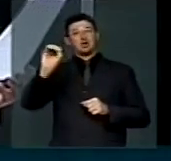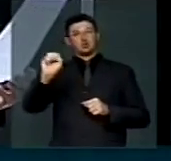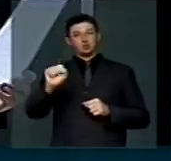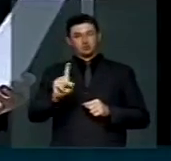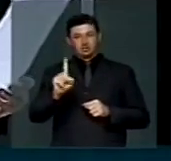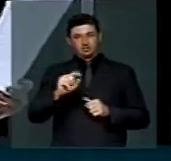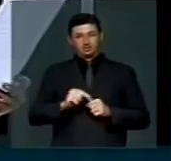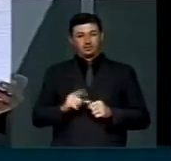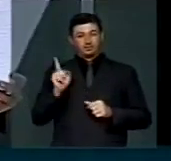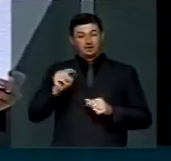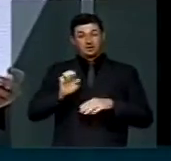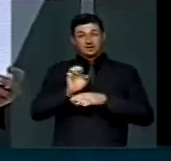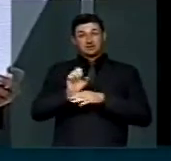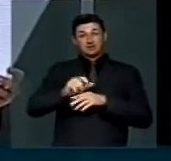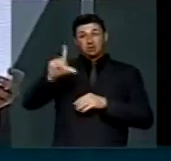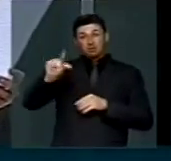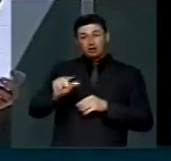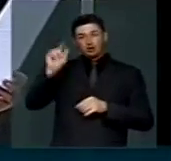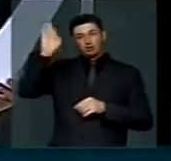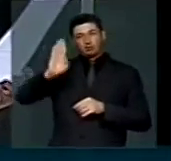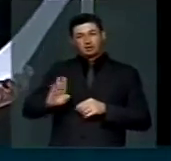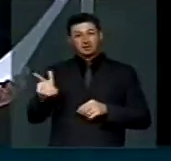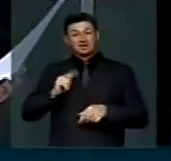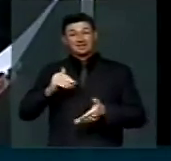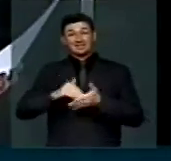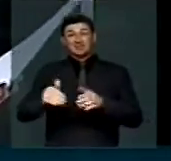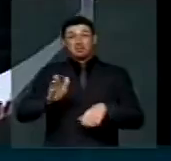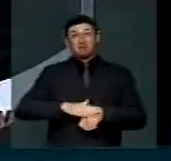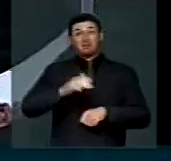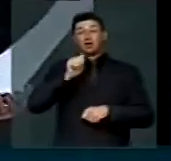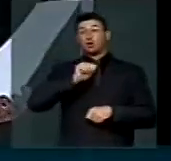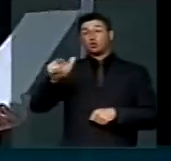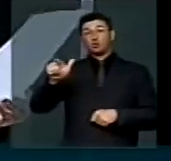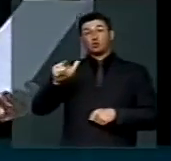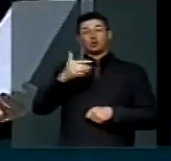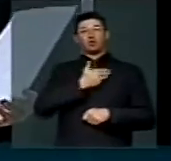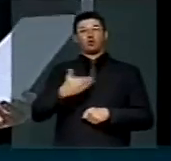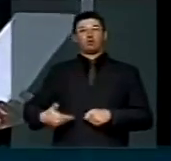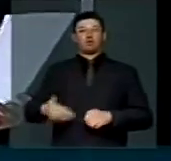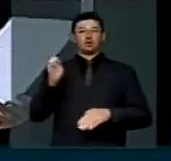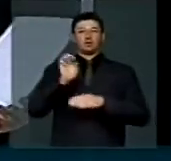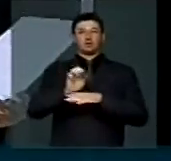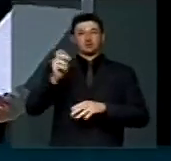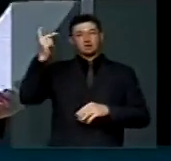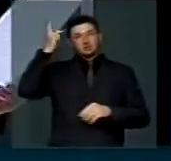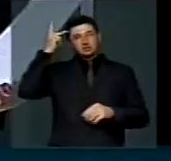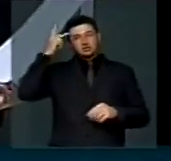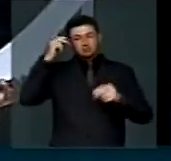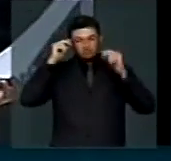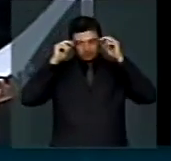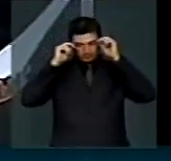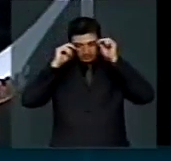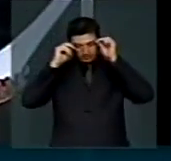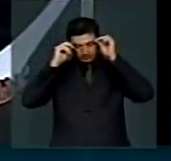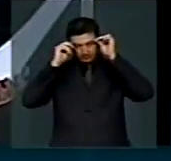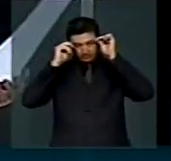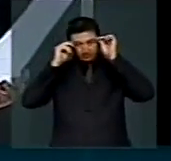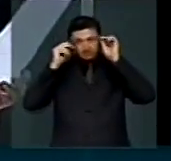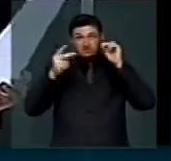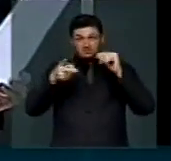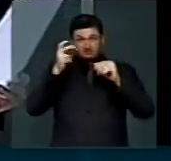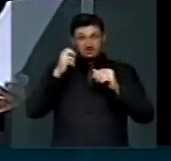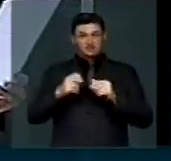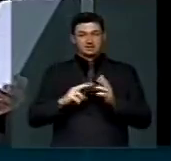estado, que é o menor do país, tem mais secretarias que o governo do estado de São Paulo. Vejam bem o absurdo.